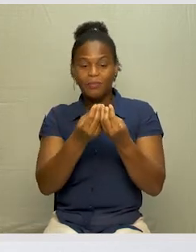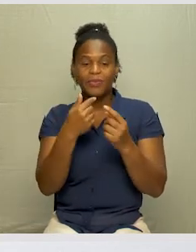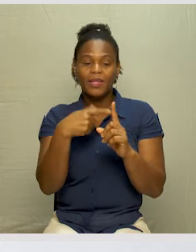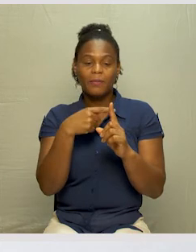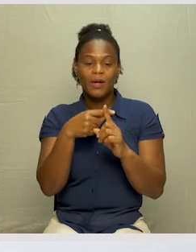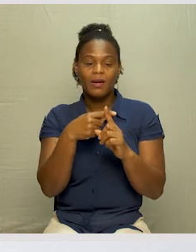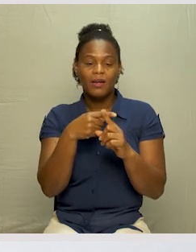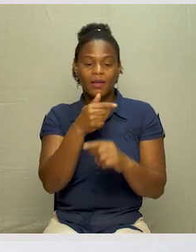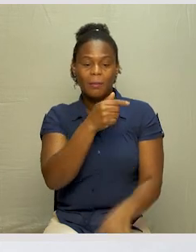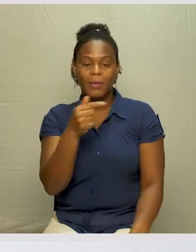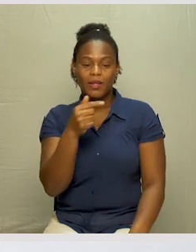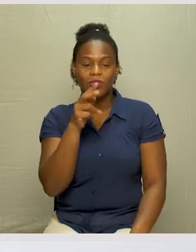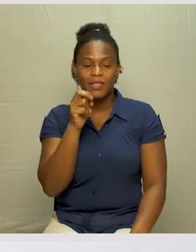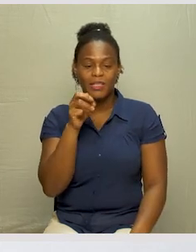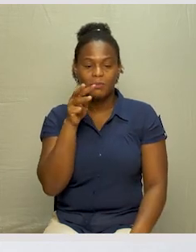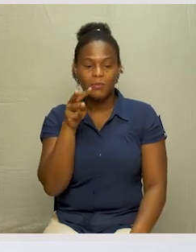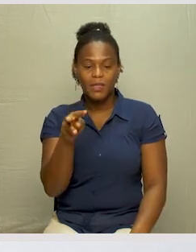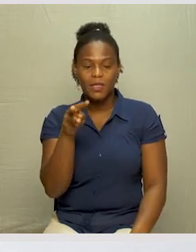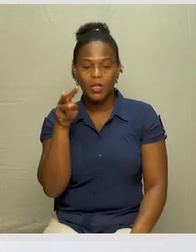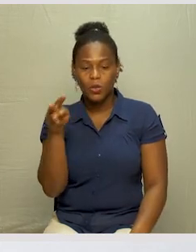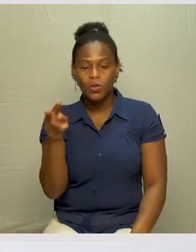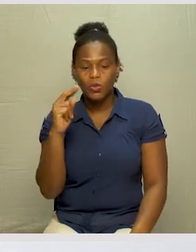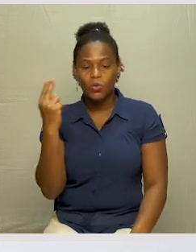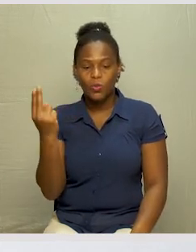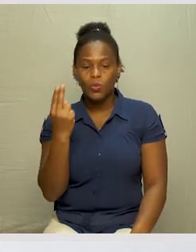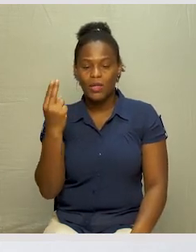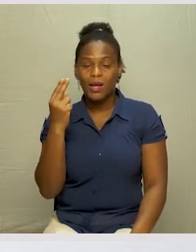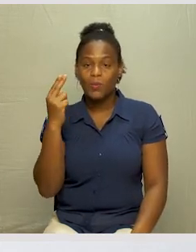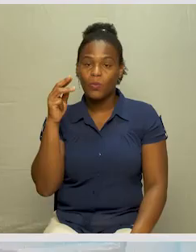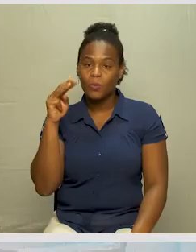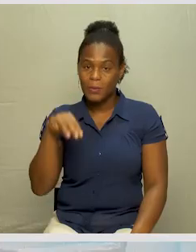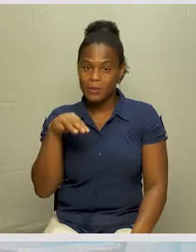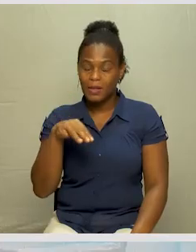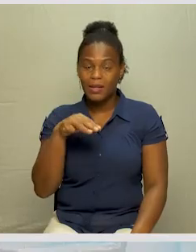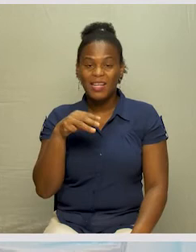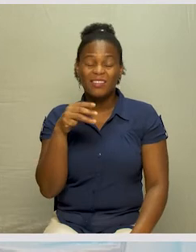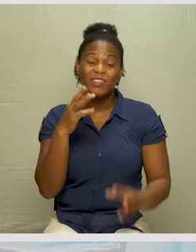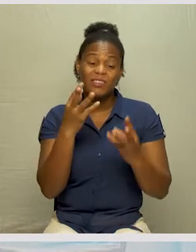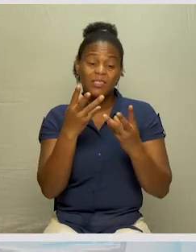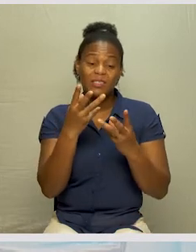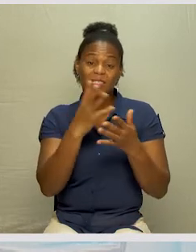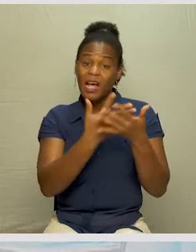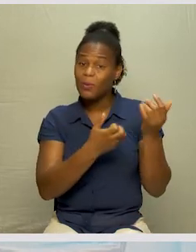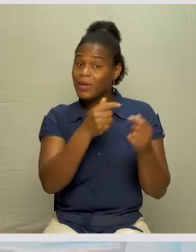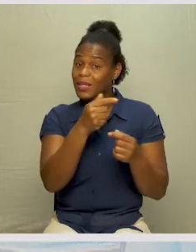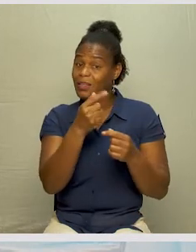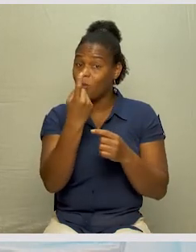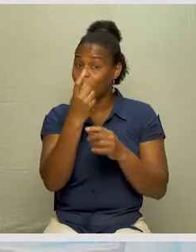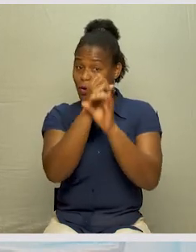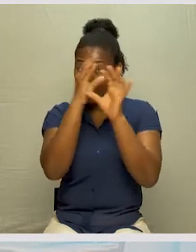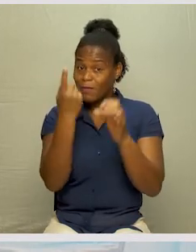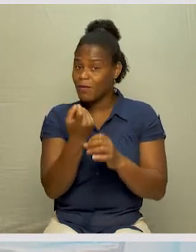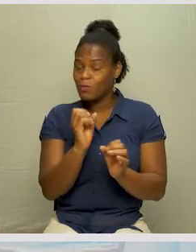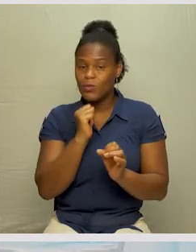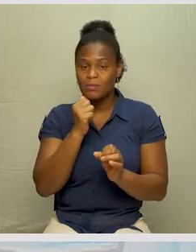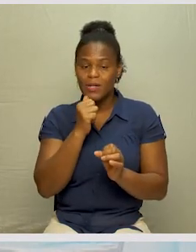saldo de balança corrente de menos 3 milhões de unidades monetárias. Saldo negativo, mas ainda não dá para concluir. E o